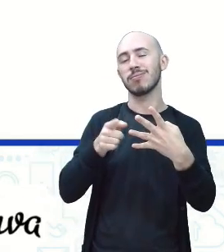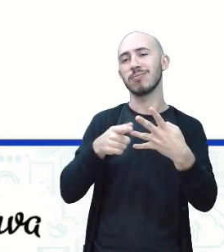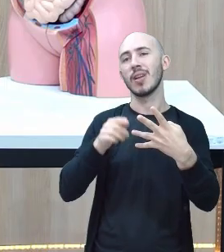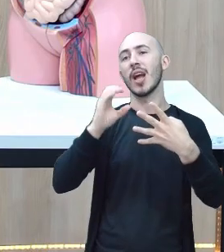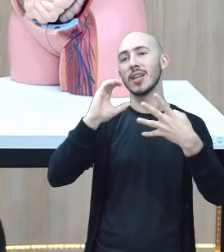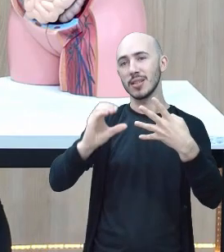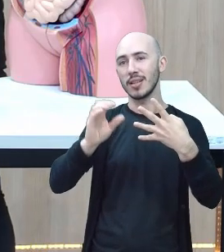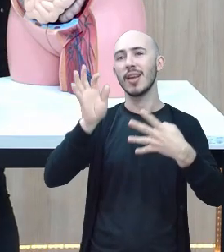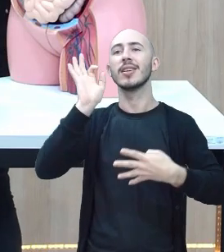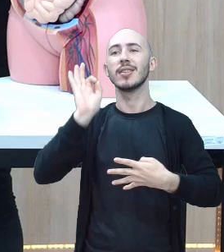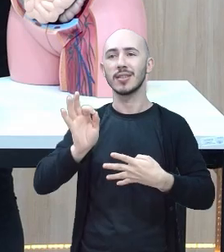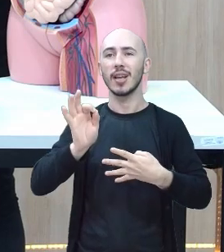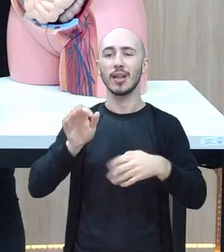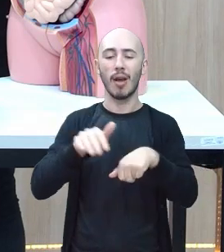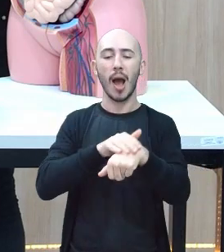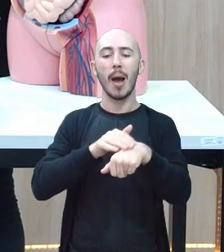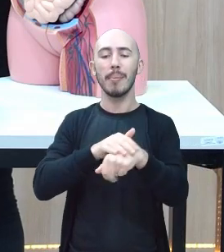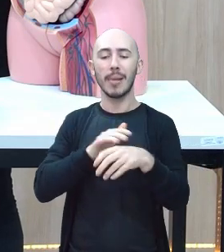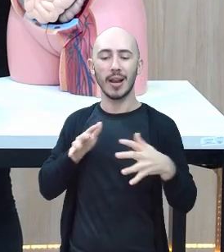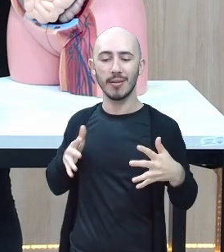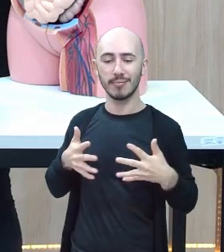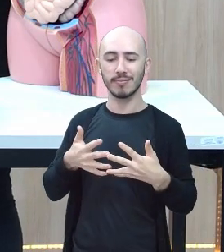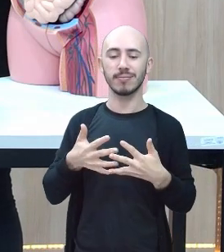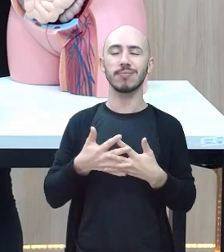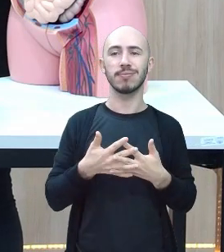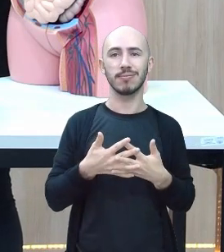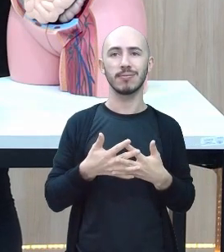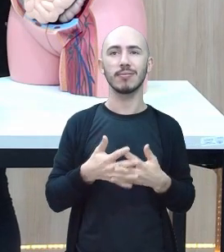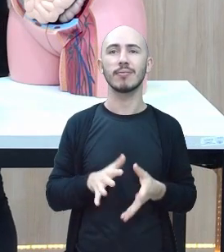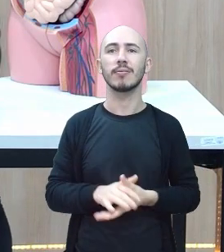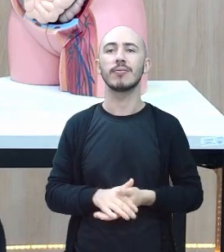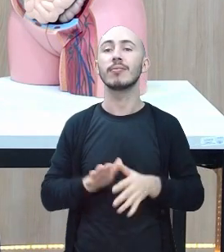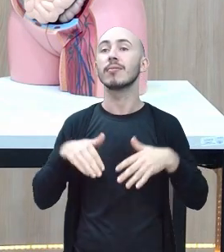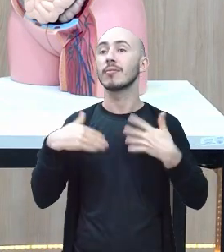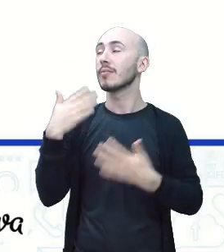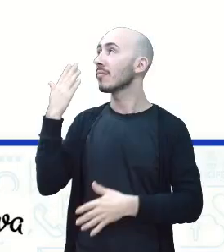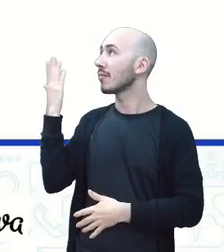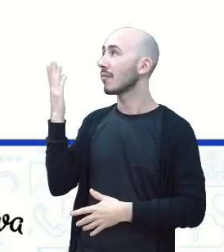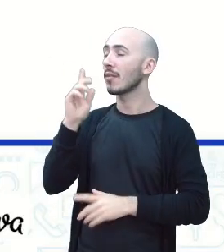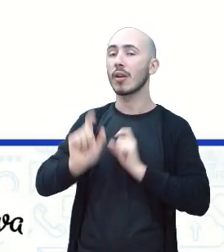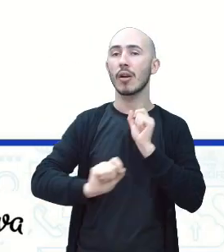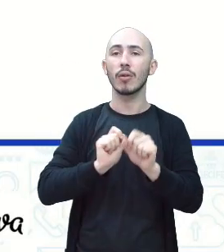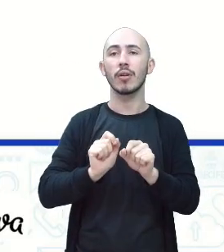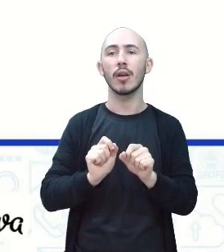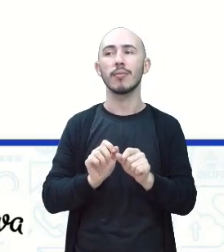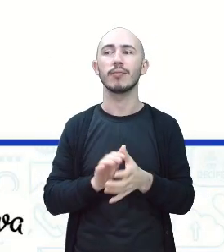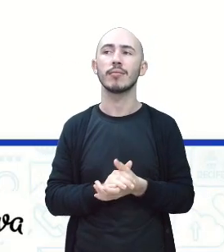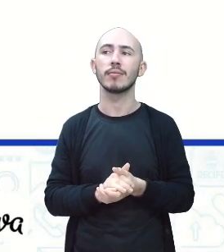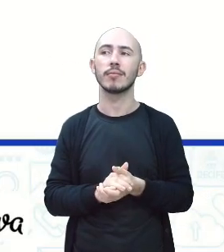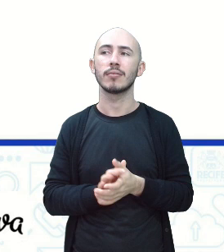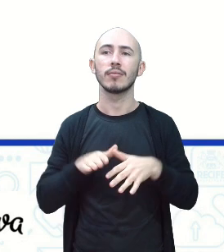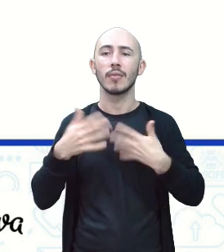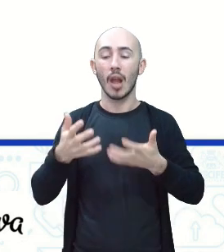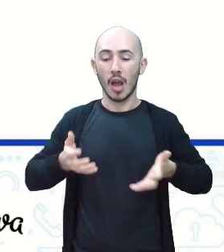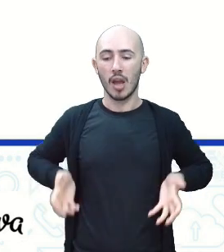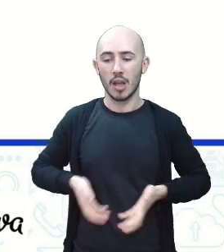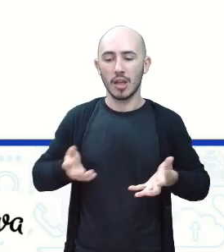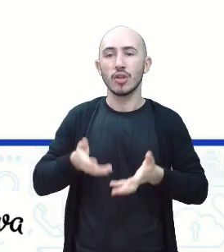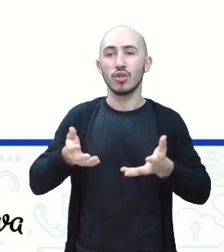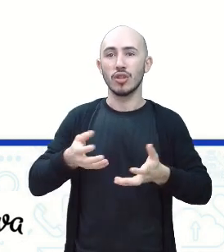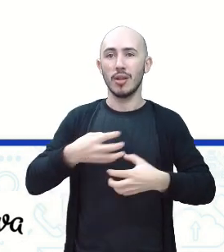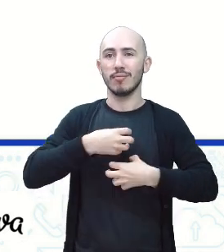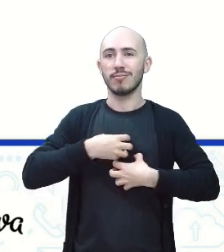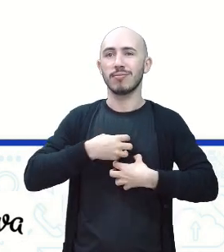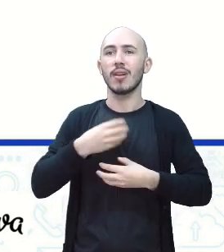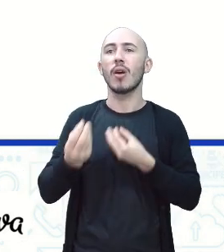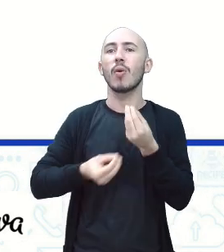forma a nossa pele, as células estão bem justapostas. E aqui o tecido que a função responde a estímulos. É o